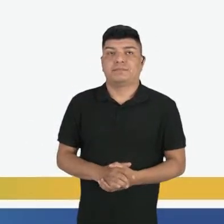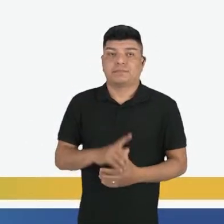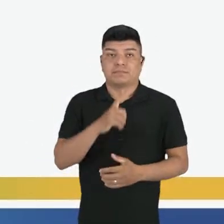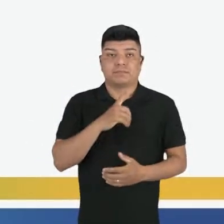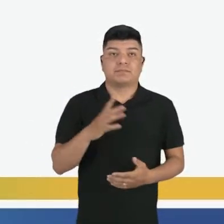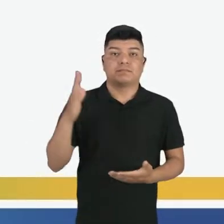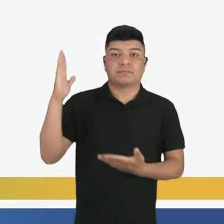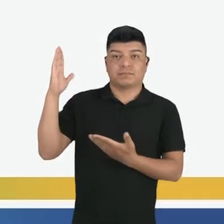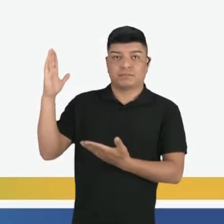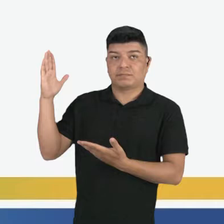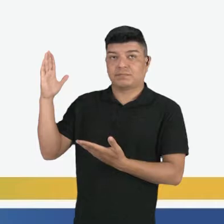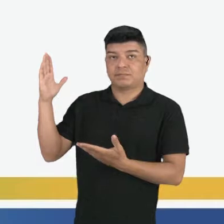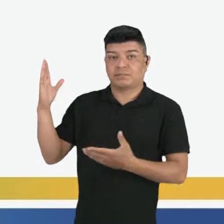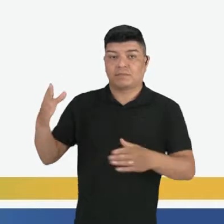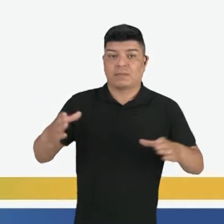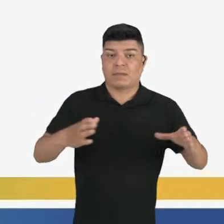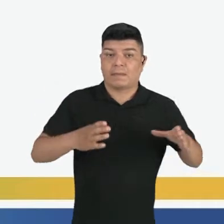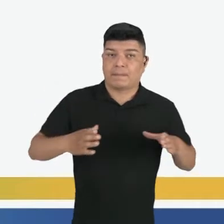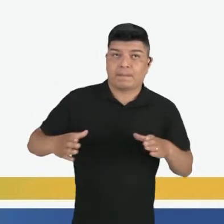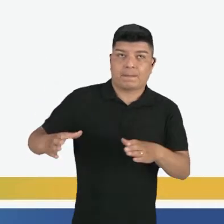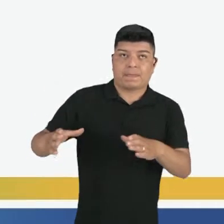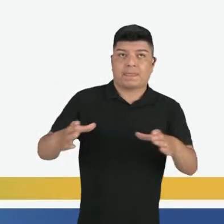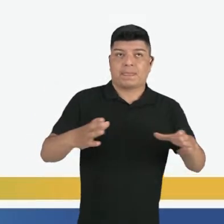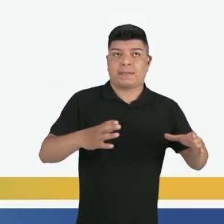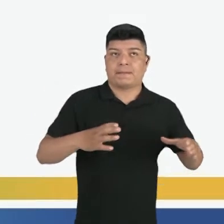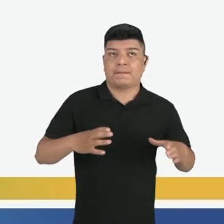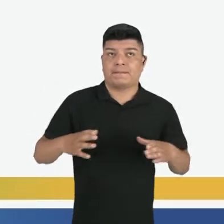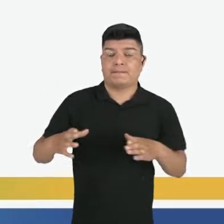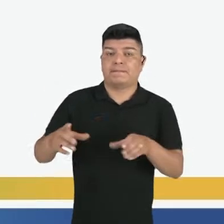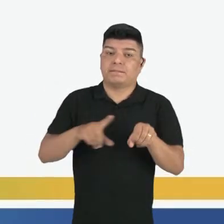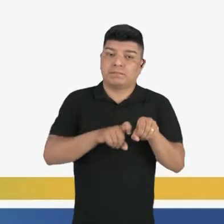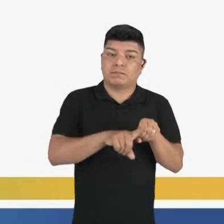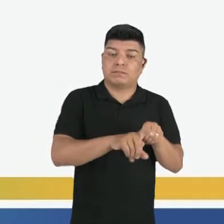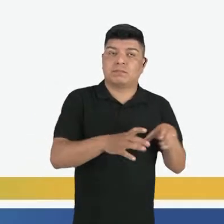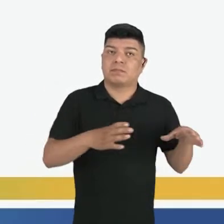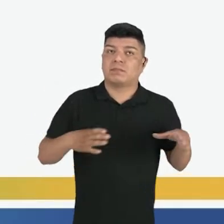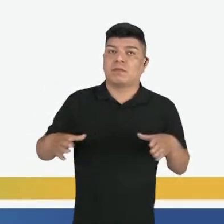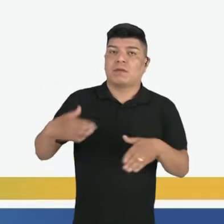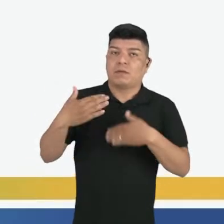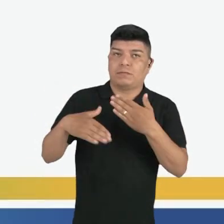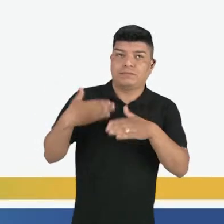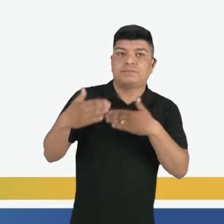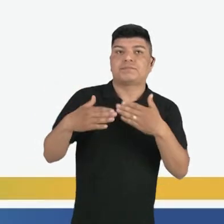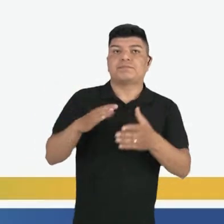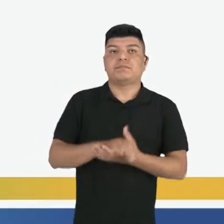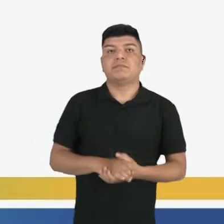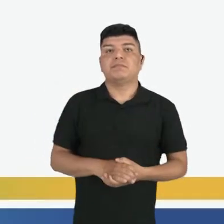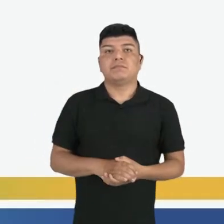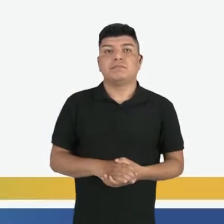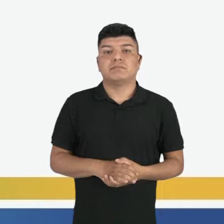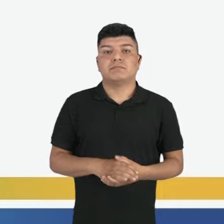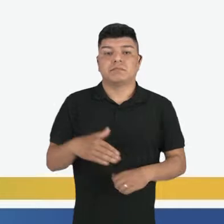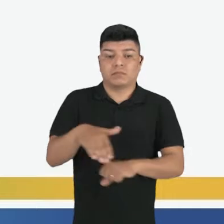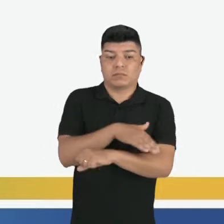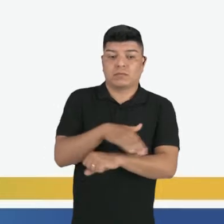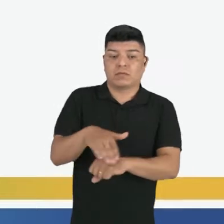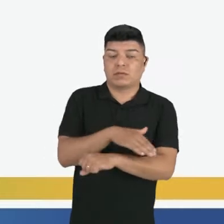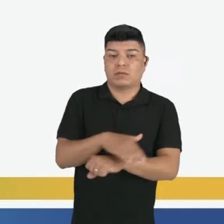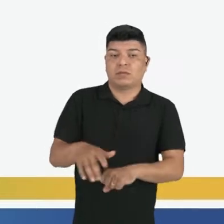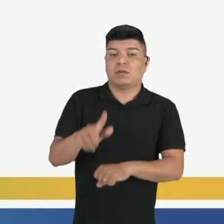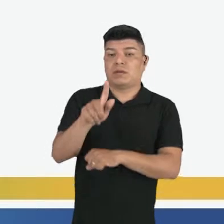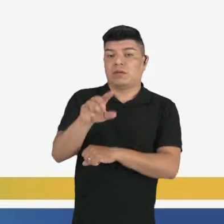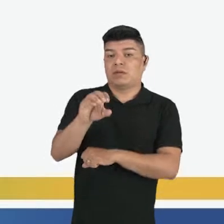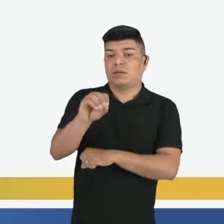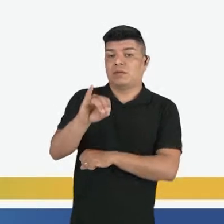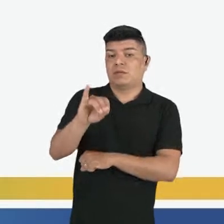o caso aí das paneleiras de Goiabeira no Espírito Santo. O processo de produção no bairro de Goiabeiras Velhas,